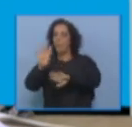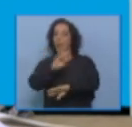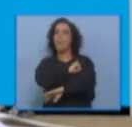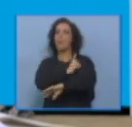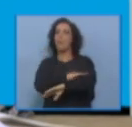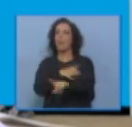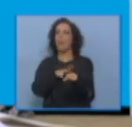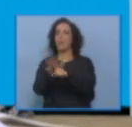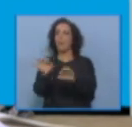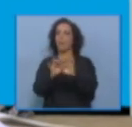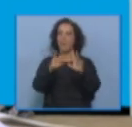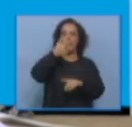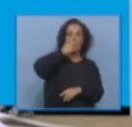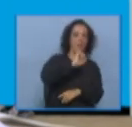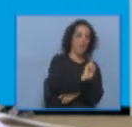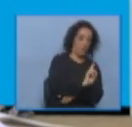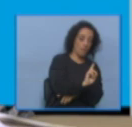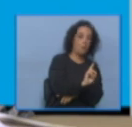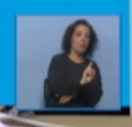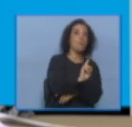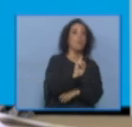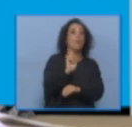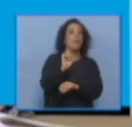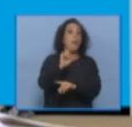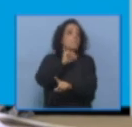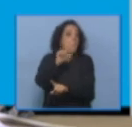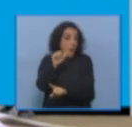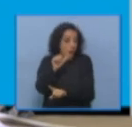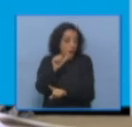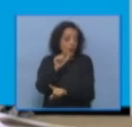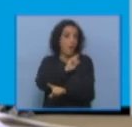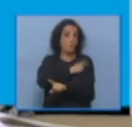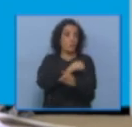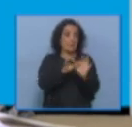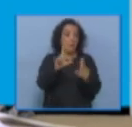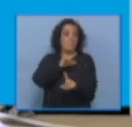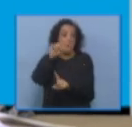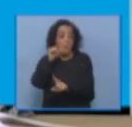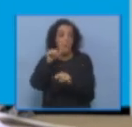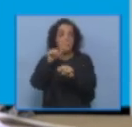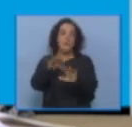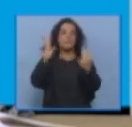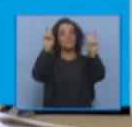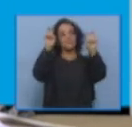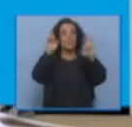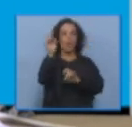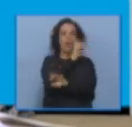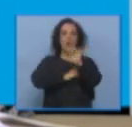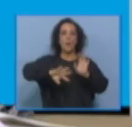e influência da senhora Merkel, ou pelo menos não tem ainda esse poder e essa influência, e a mãe da Europa, digamos,